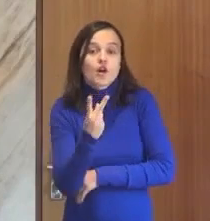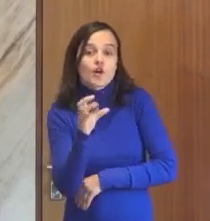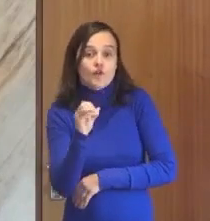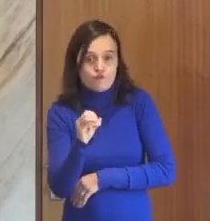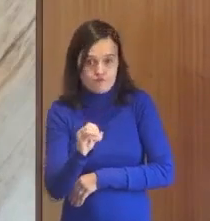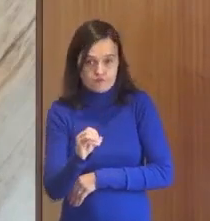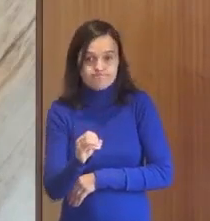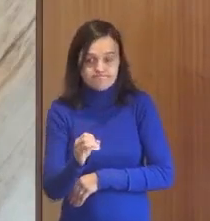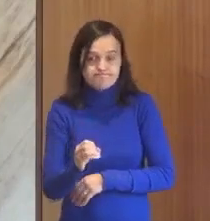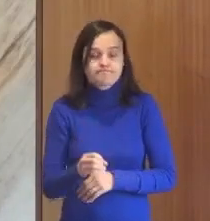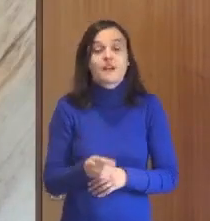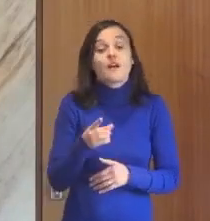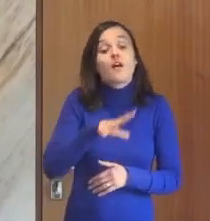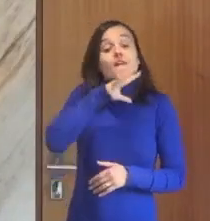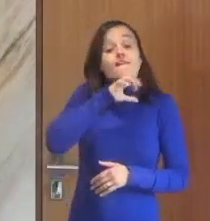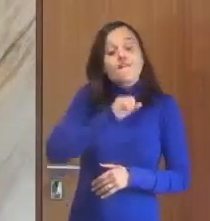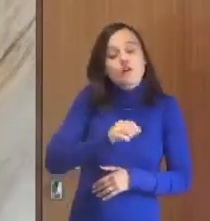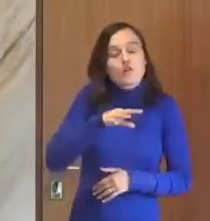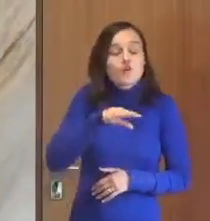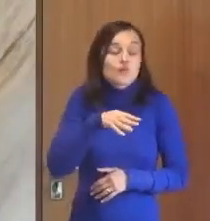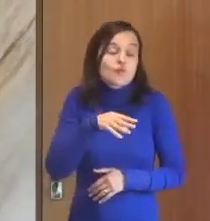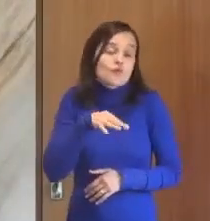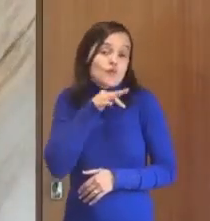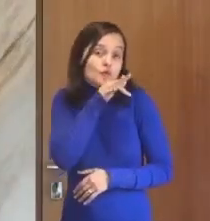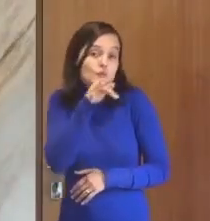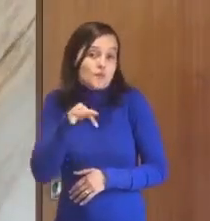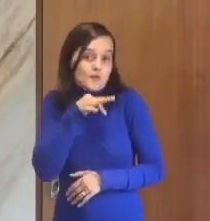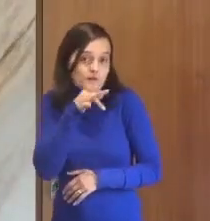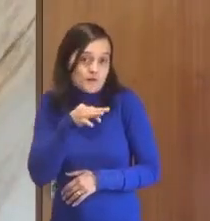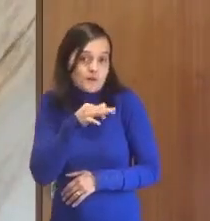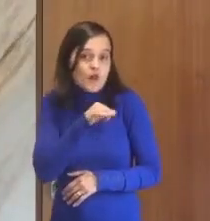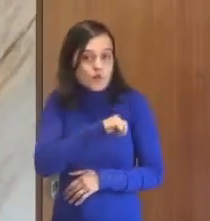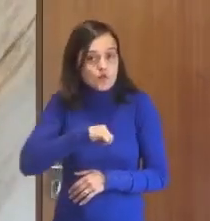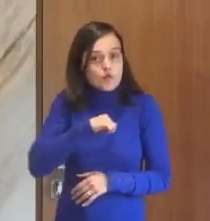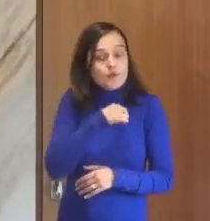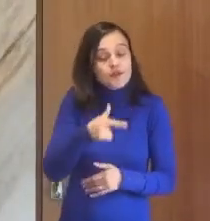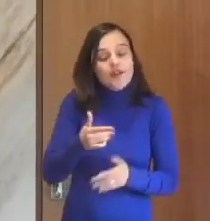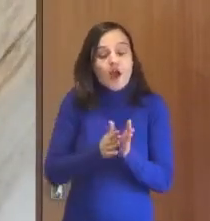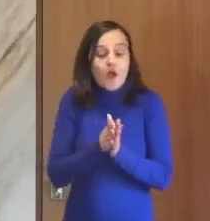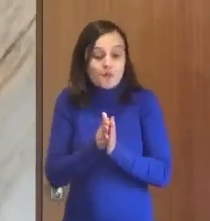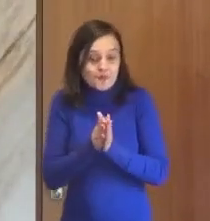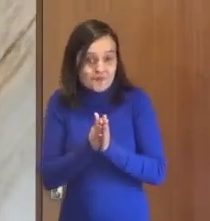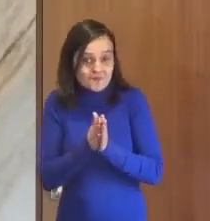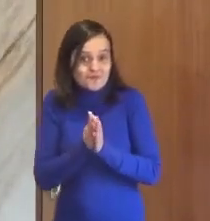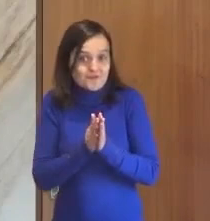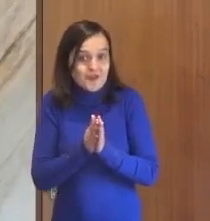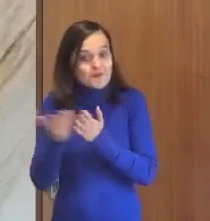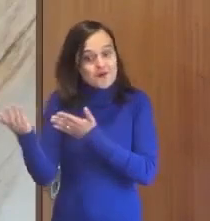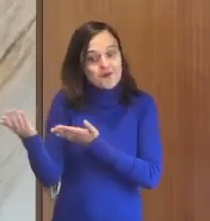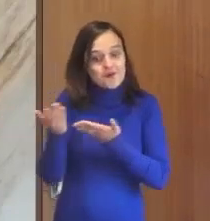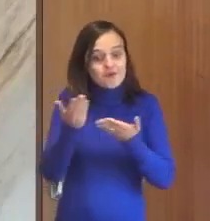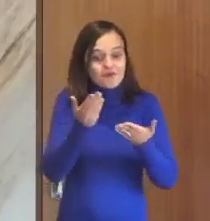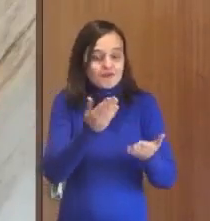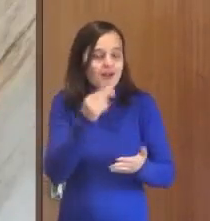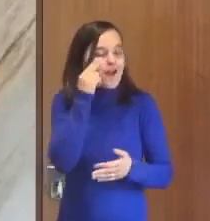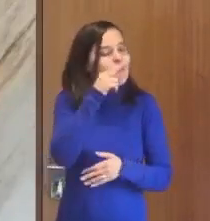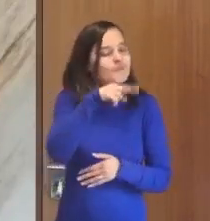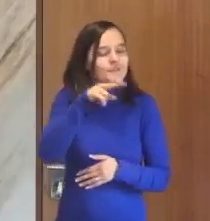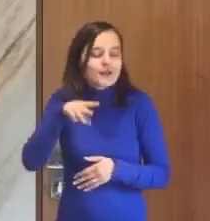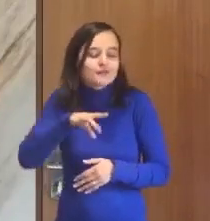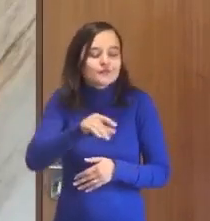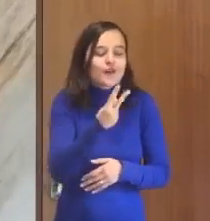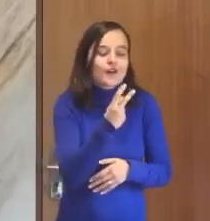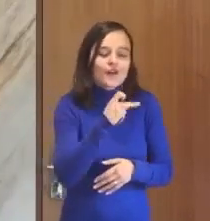de uma família nobre, e aproveito este momento para vos convidar a visitarem a Vila de Avô, uma vila extraordinária,